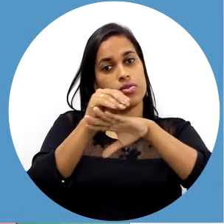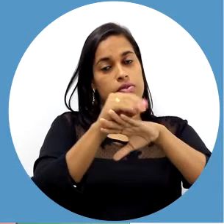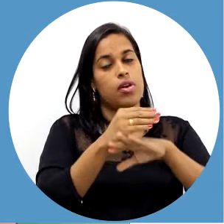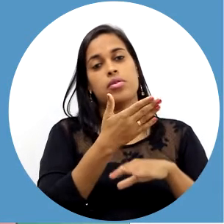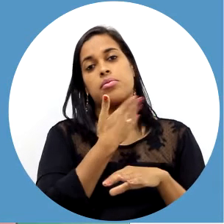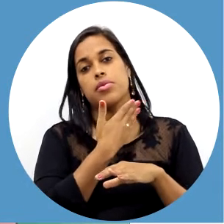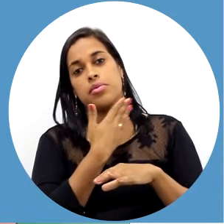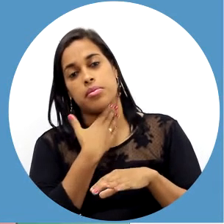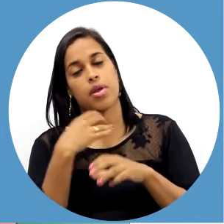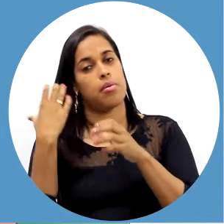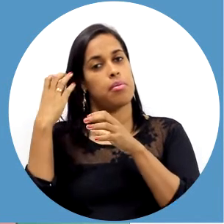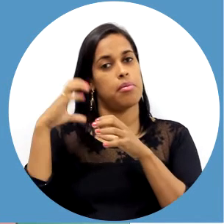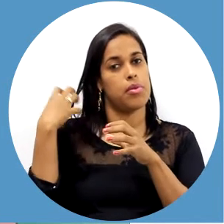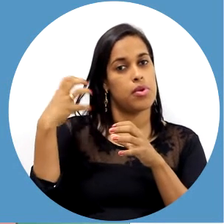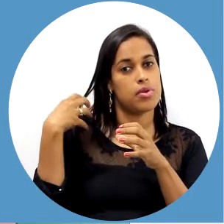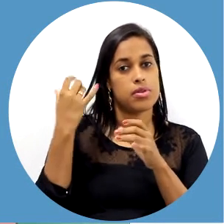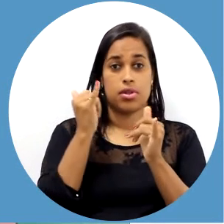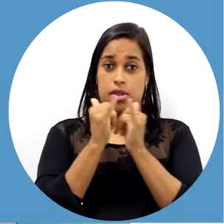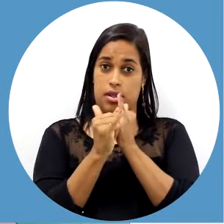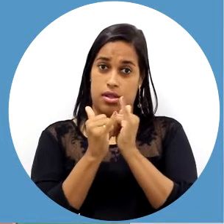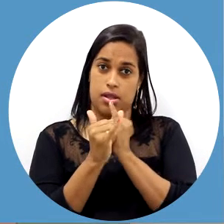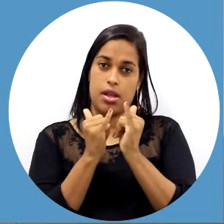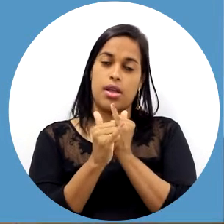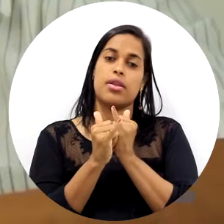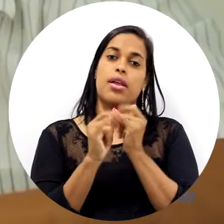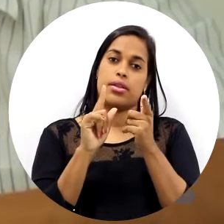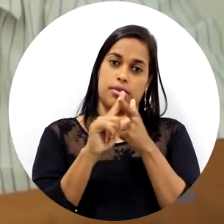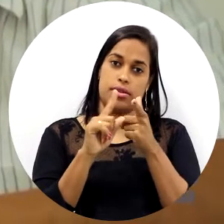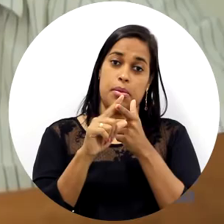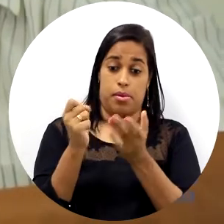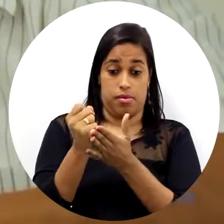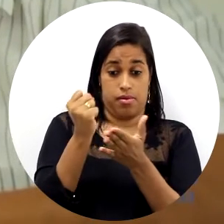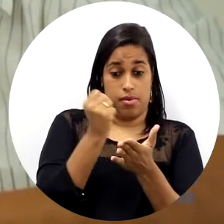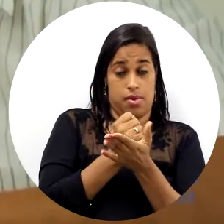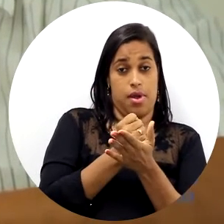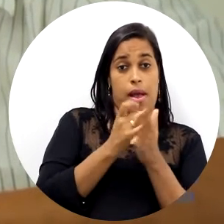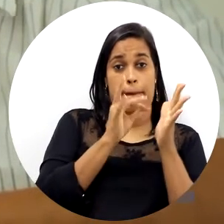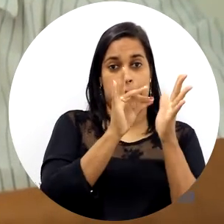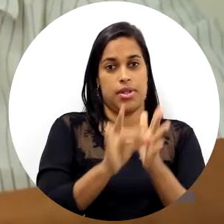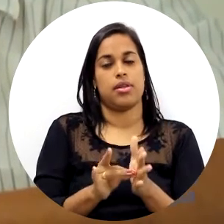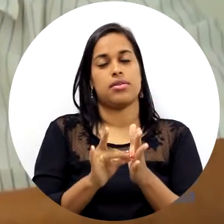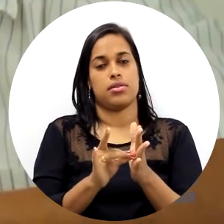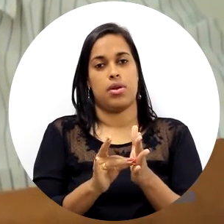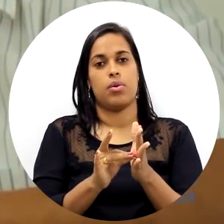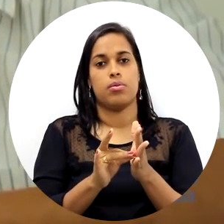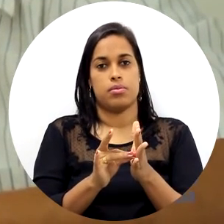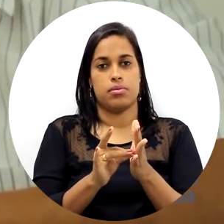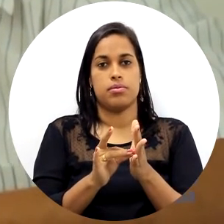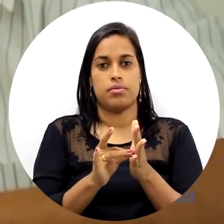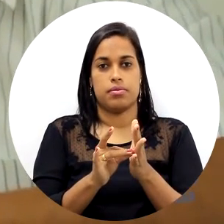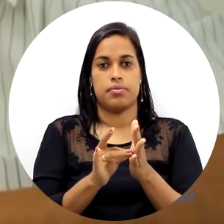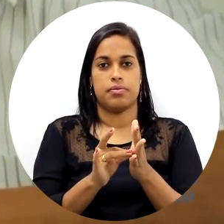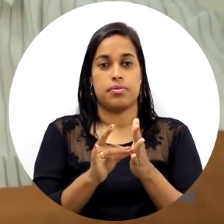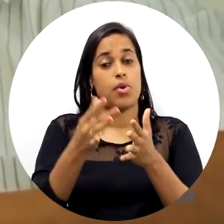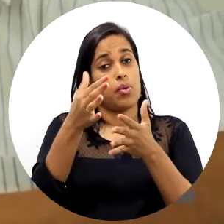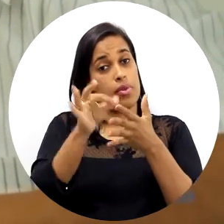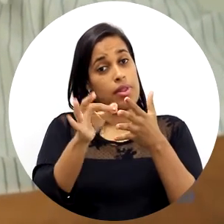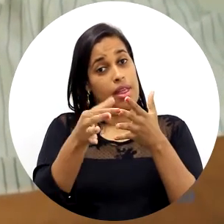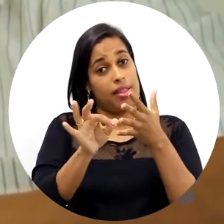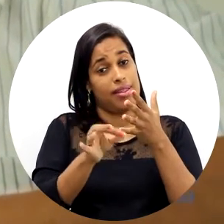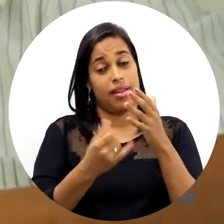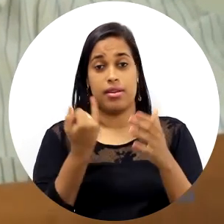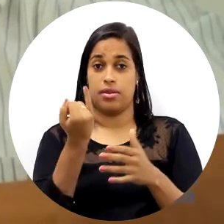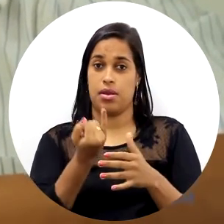fotos, bater papo, ouvir uma música via internet, você tem os protocolos na camada de aplicação. Um